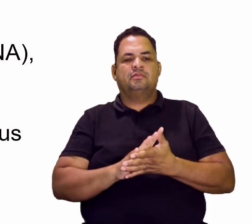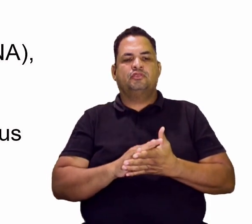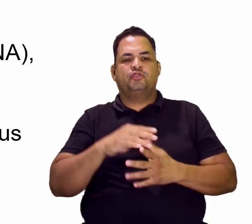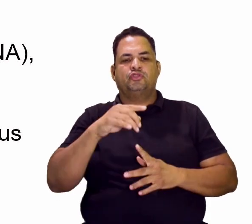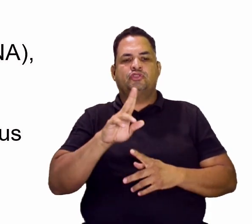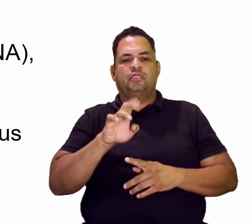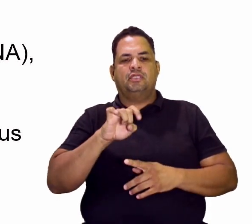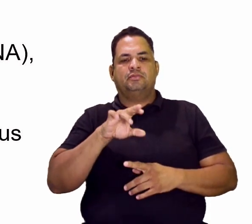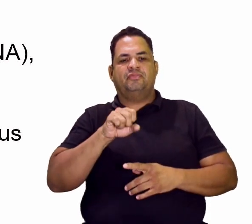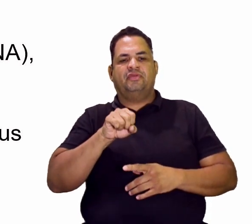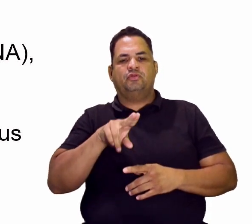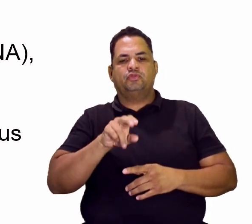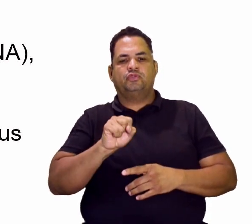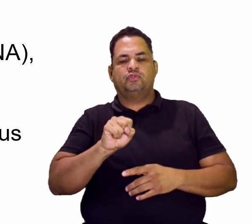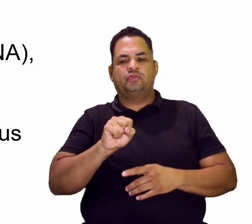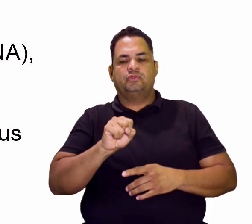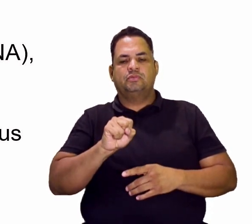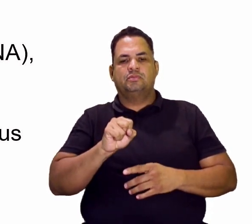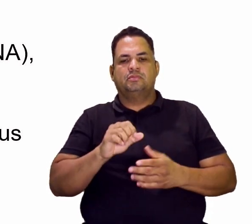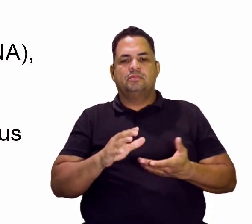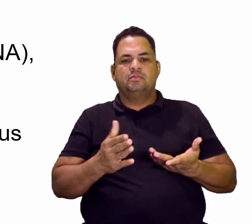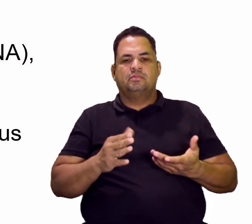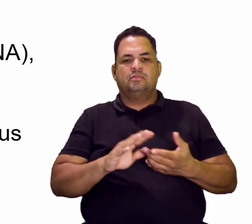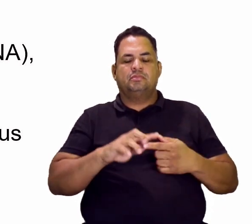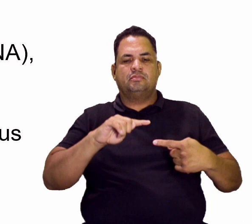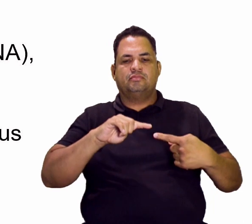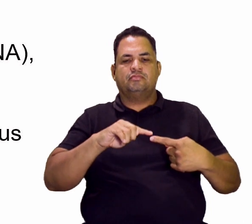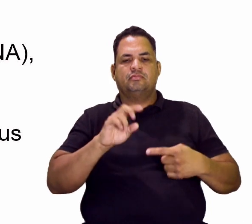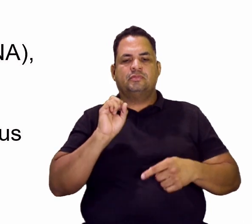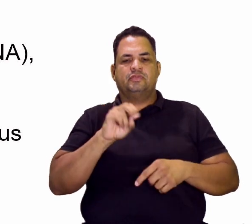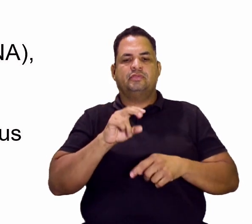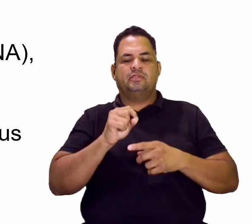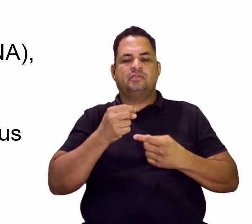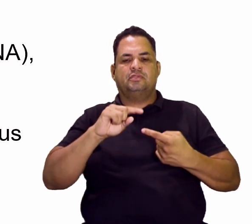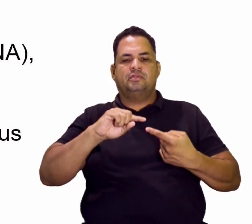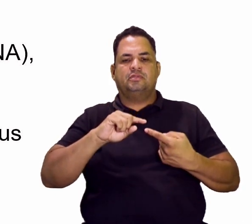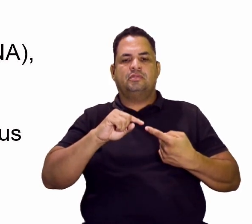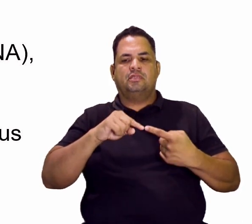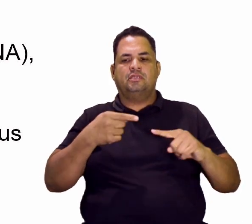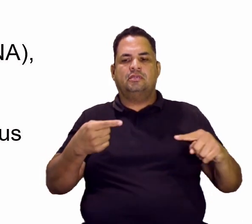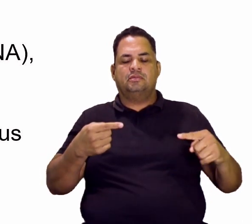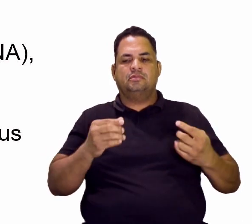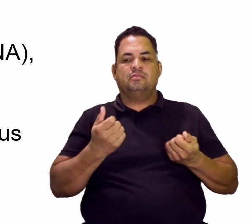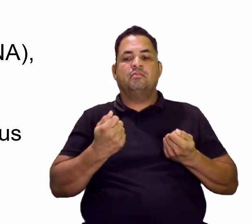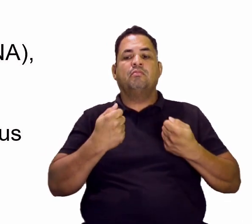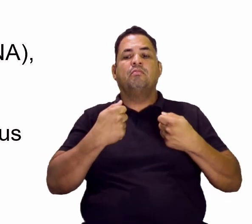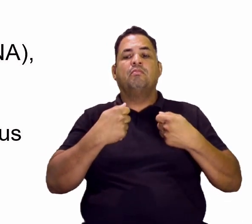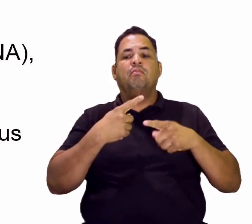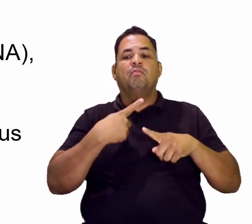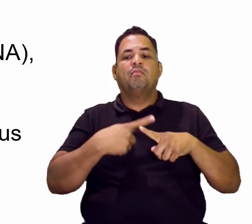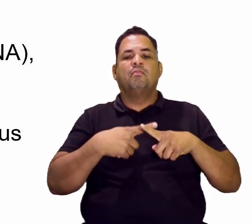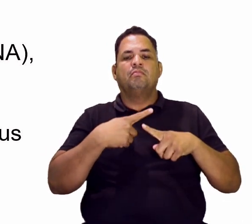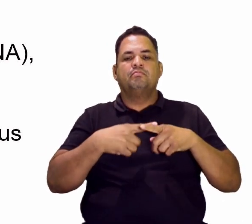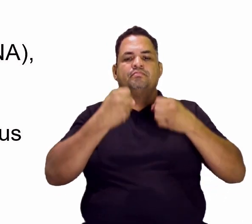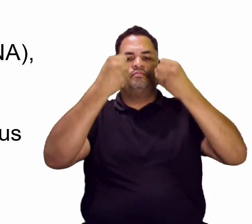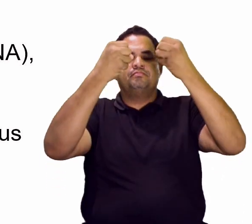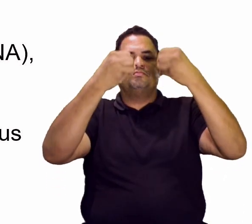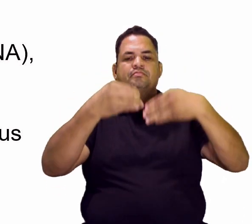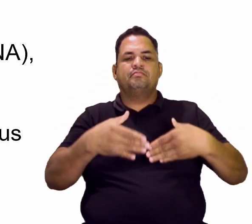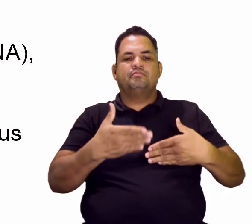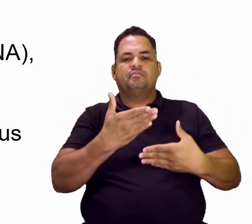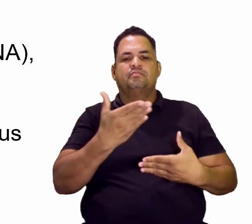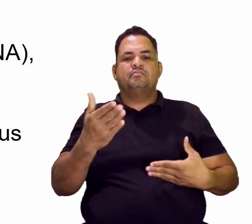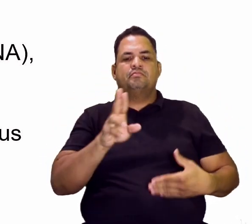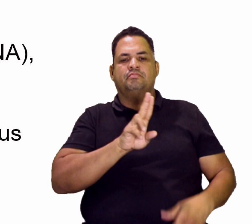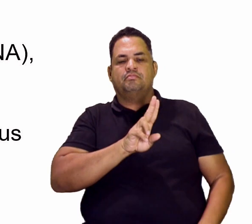gênero Lyssavirus, tá? Vírus também de RNA. Por que eu quis colocar para vocês